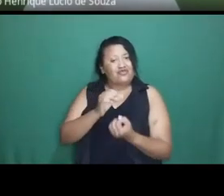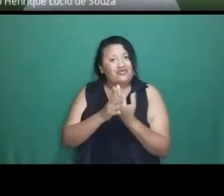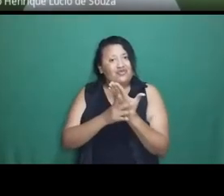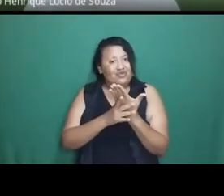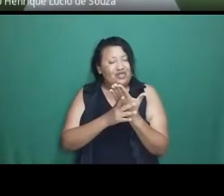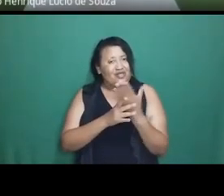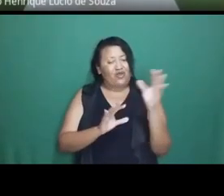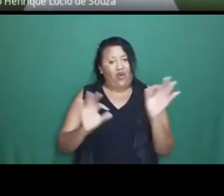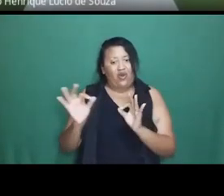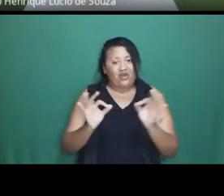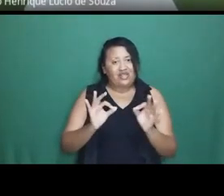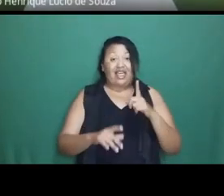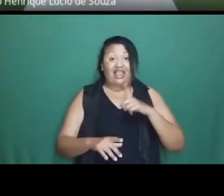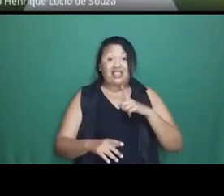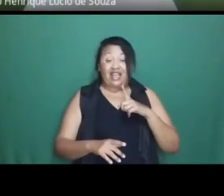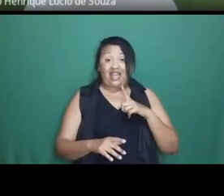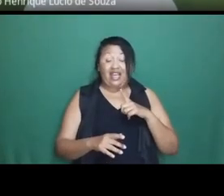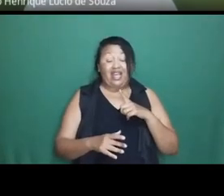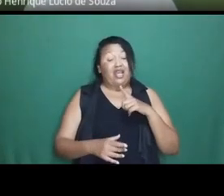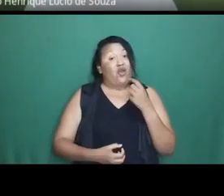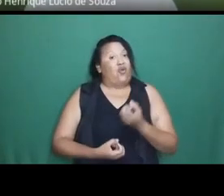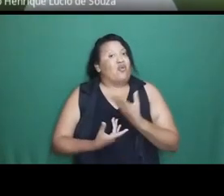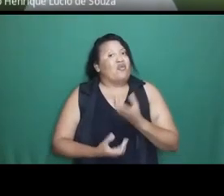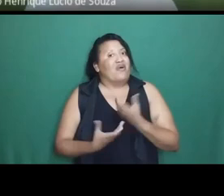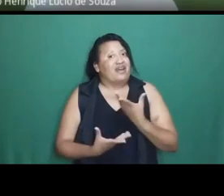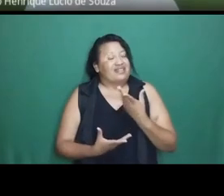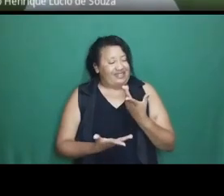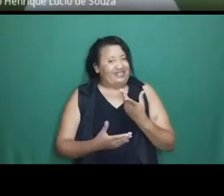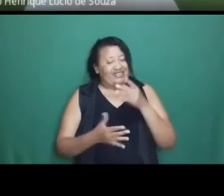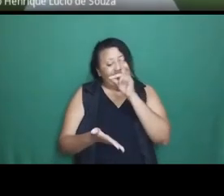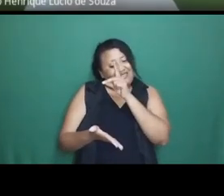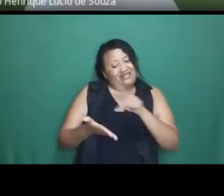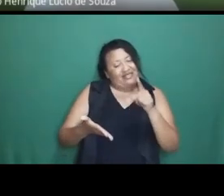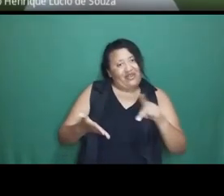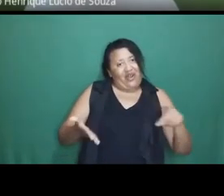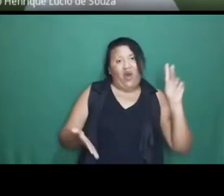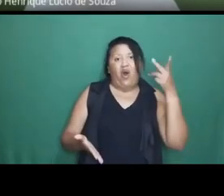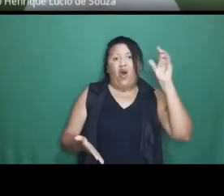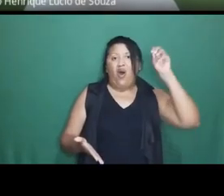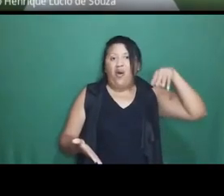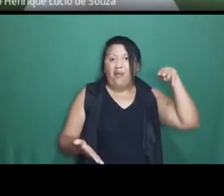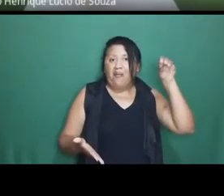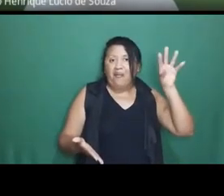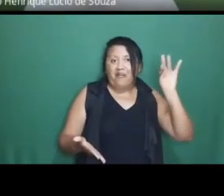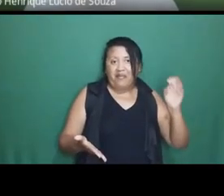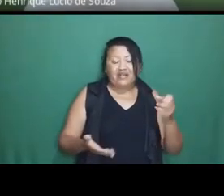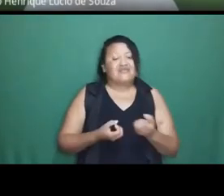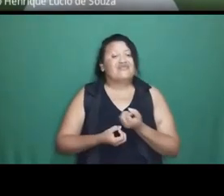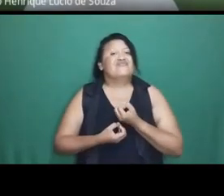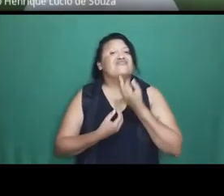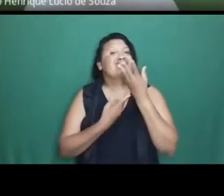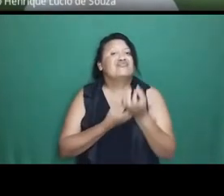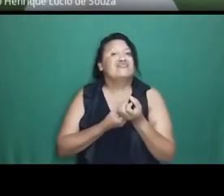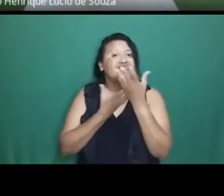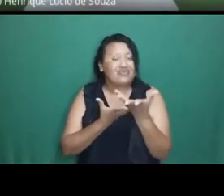antiguidade e tempo até um médico que é autodida de Odisseia como Seu principal nome esse tipo de narrativa